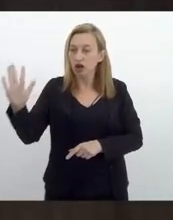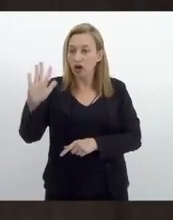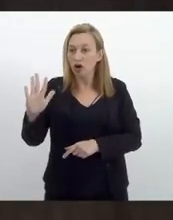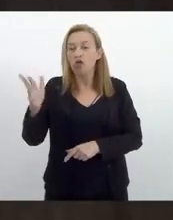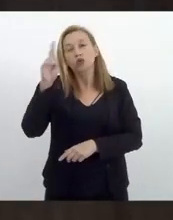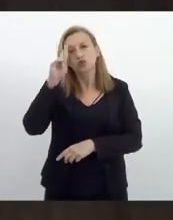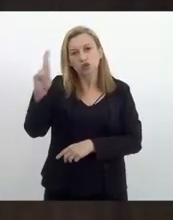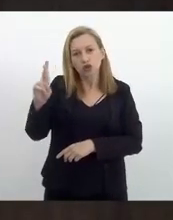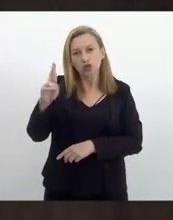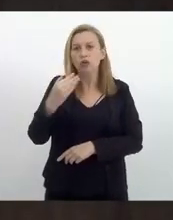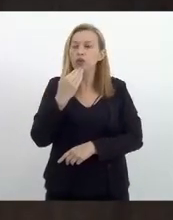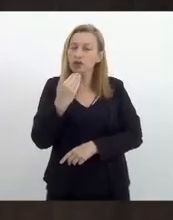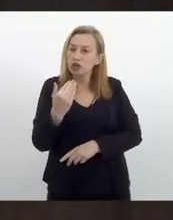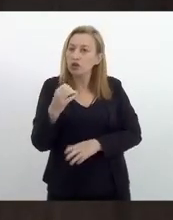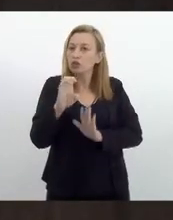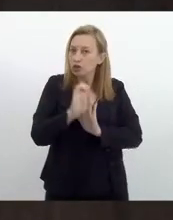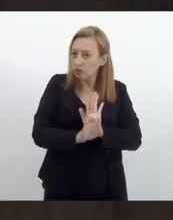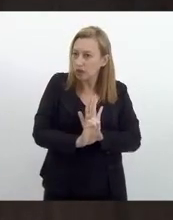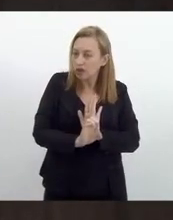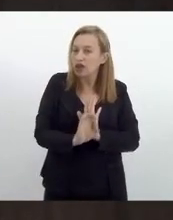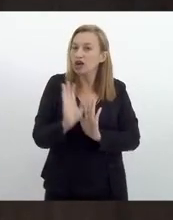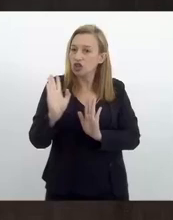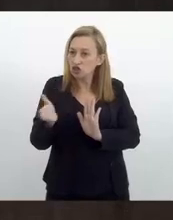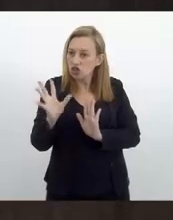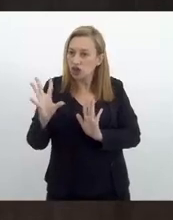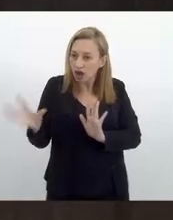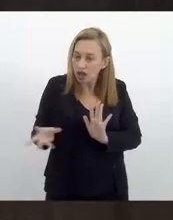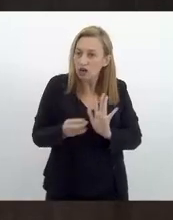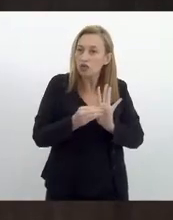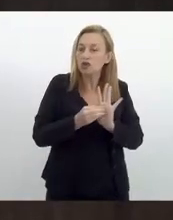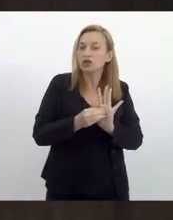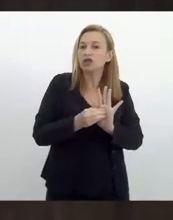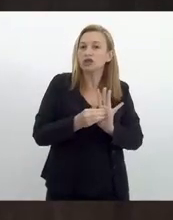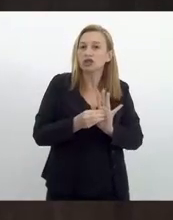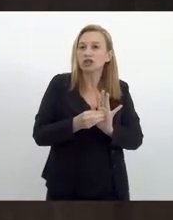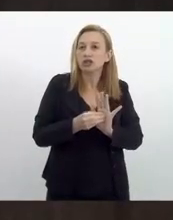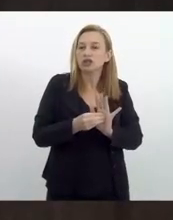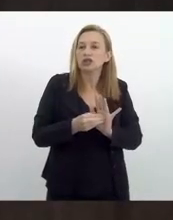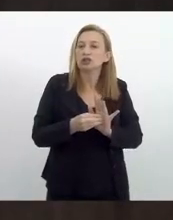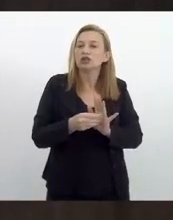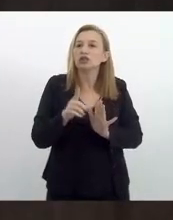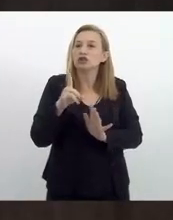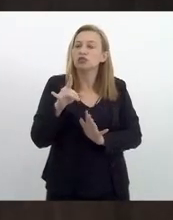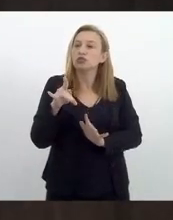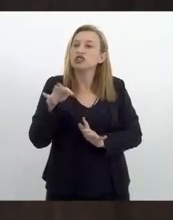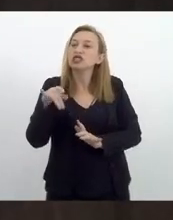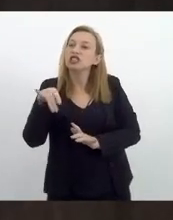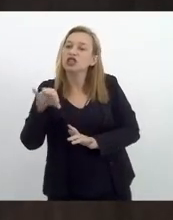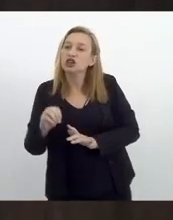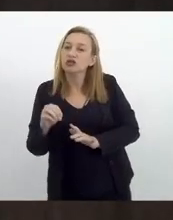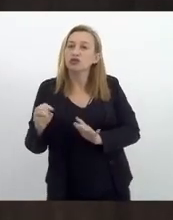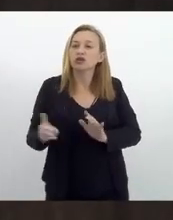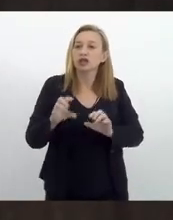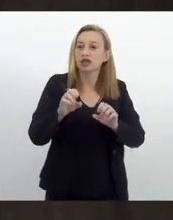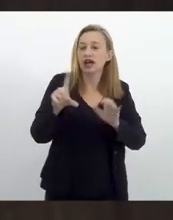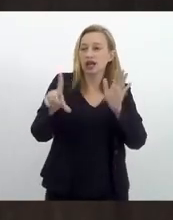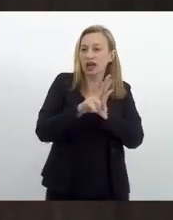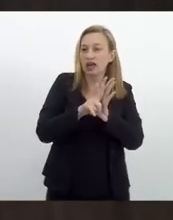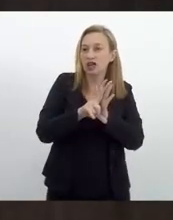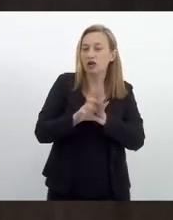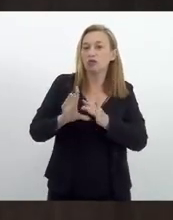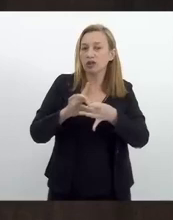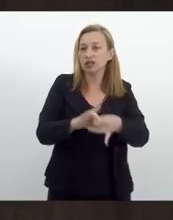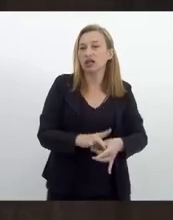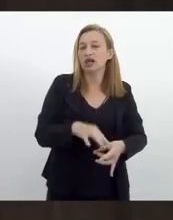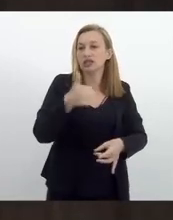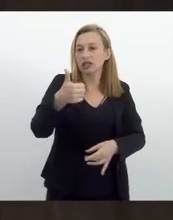sugeriu uma emenda que foi colocada, que foi dar aos dispositivos da Lei Complementar 101, do